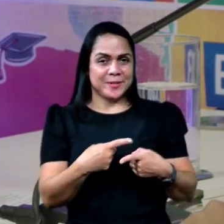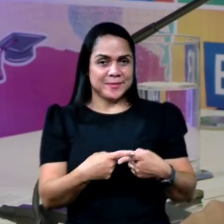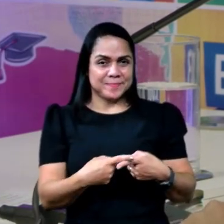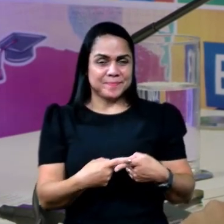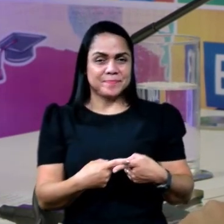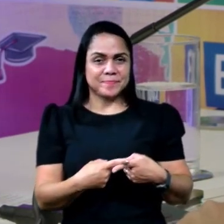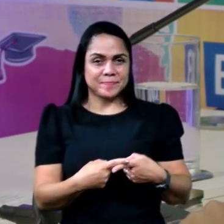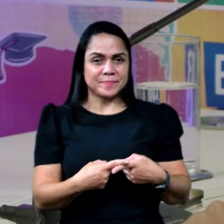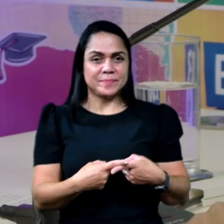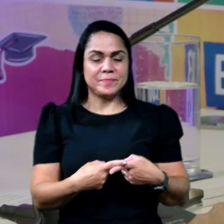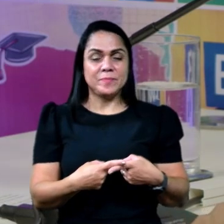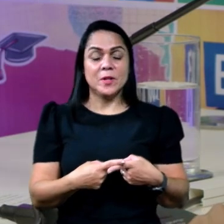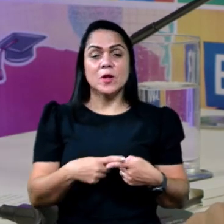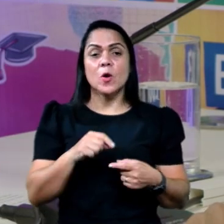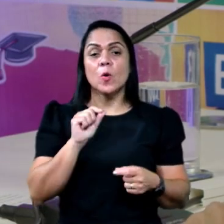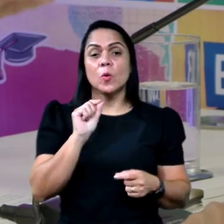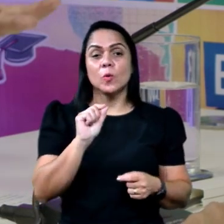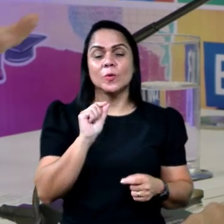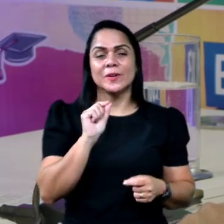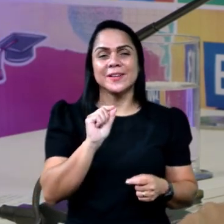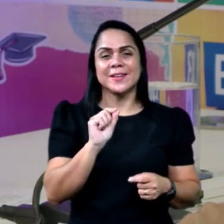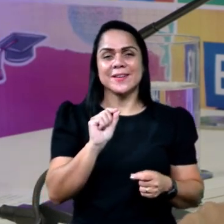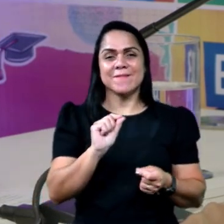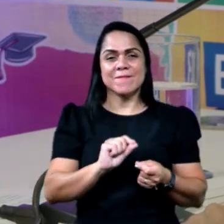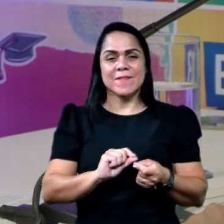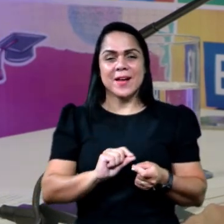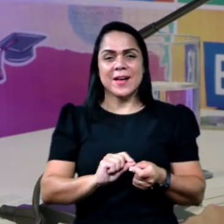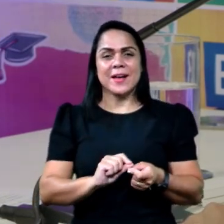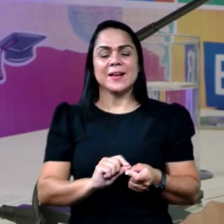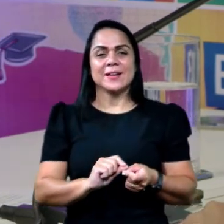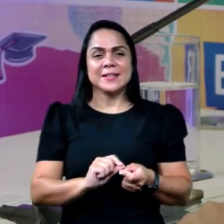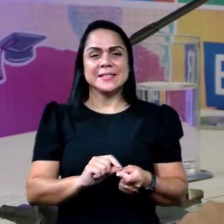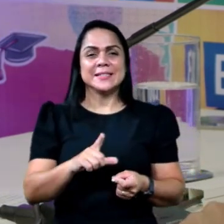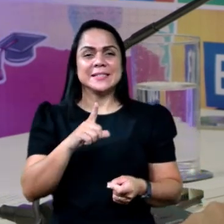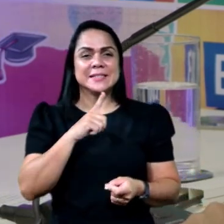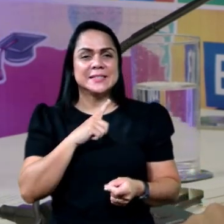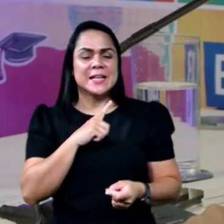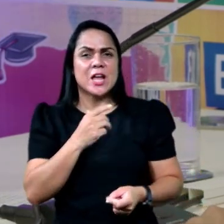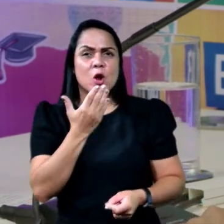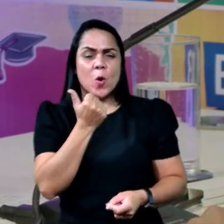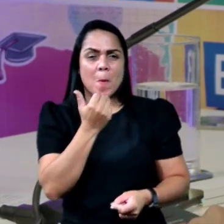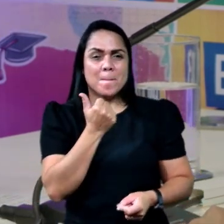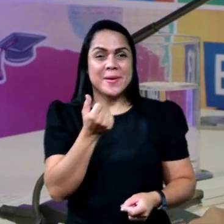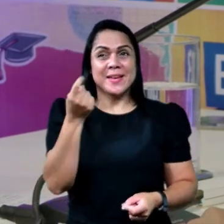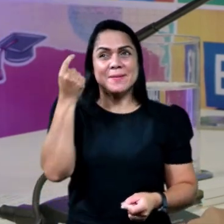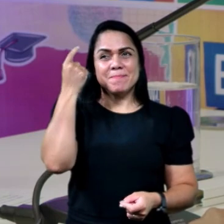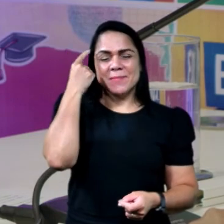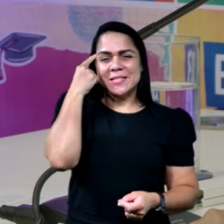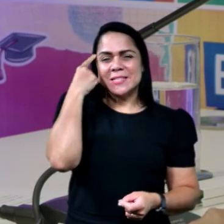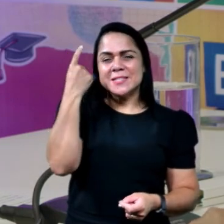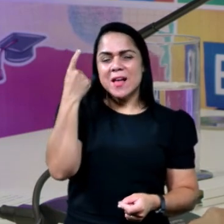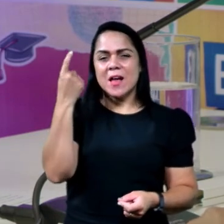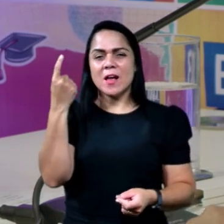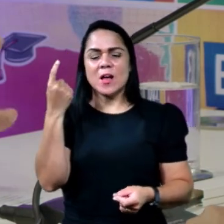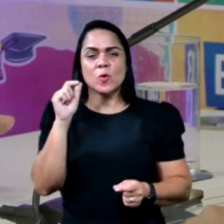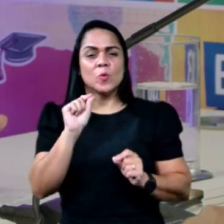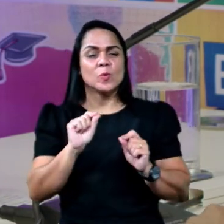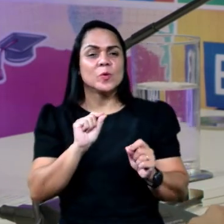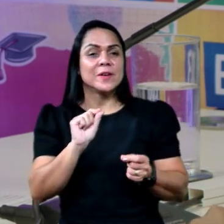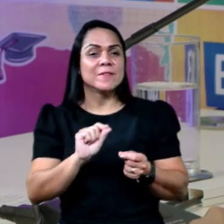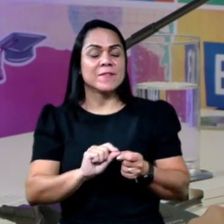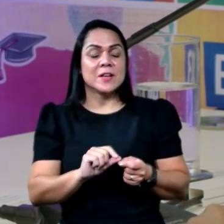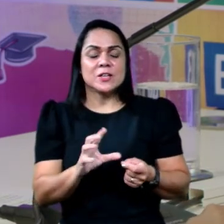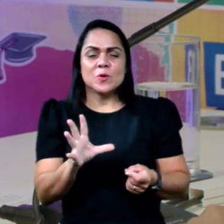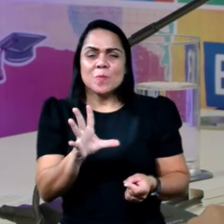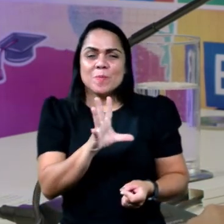o que você faz tem a ver com comer, mas tem a ver com pensar, com a consciência do que está fazendo e com muito